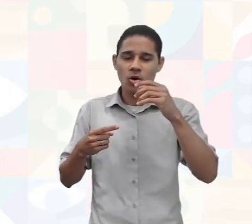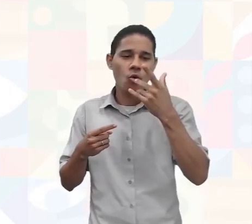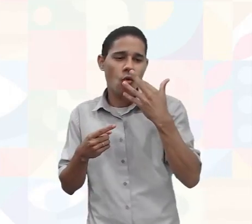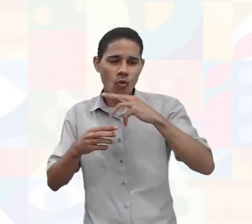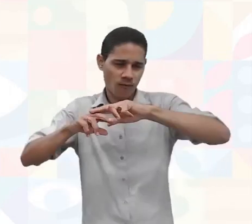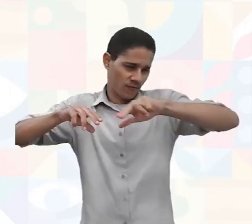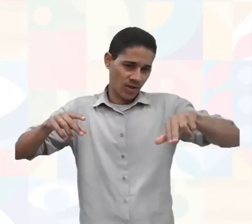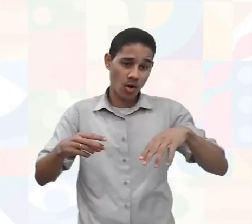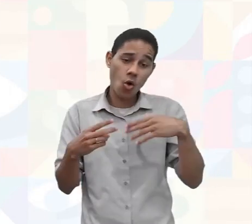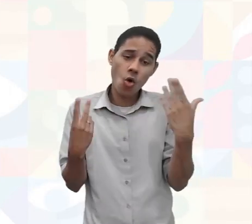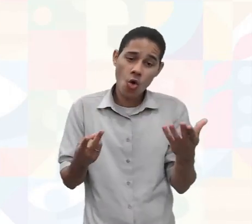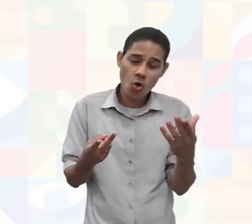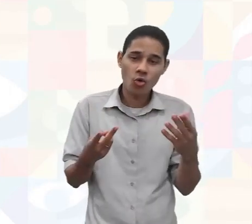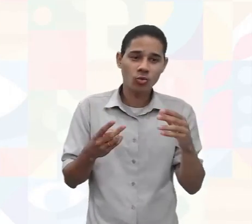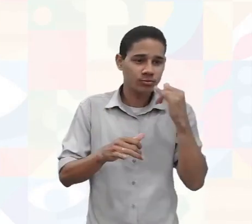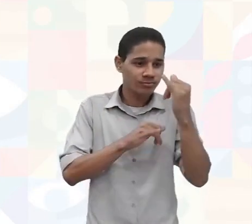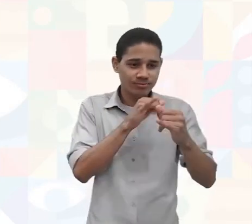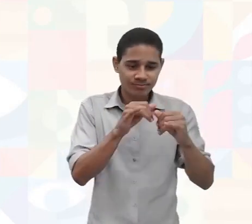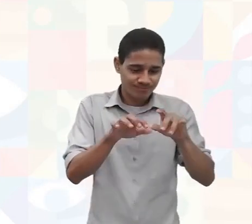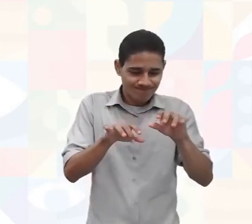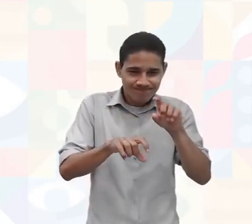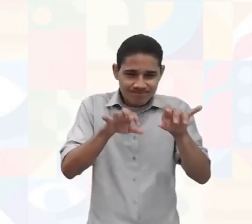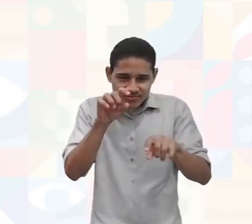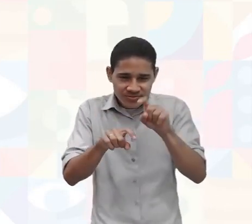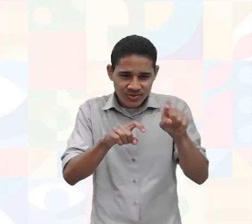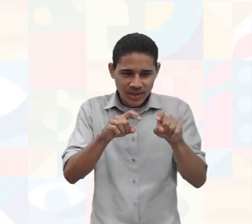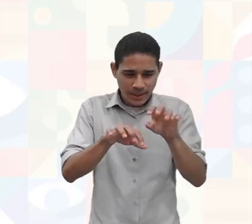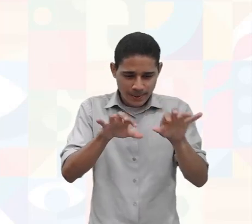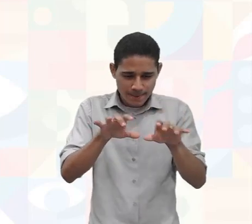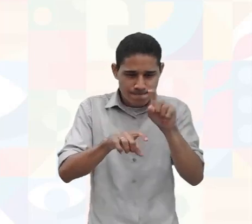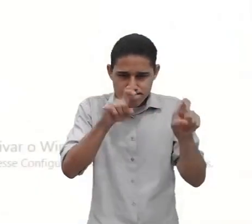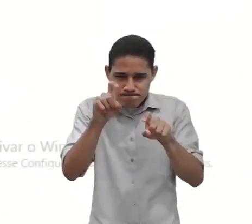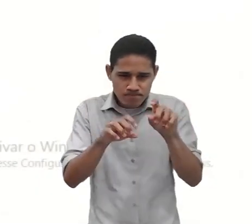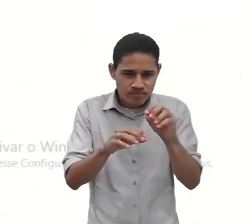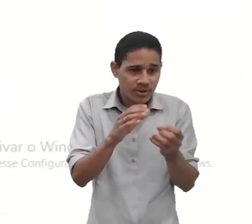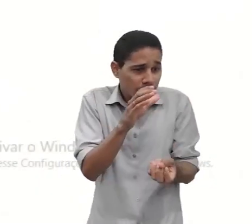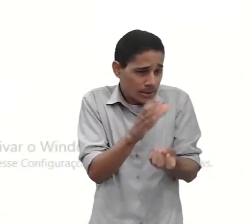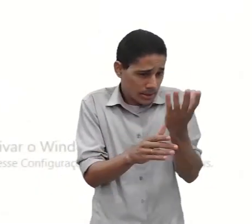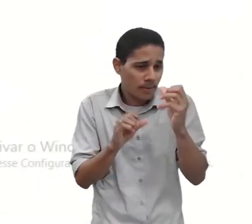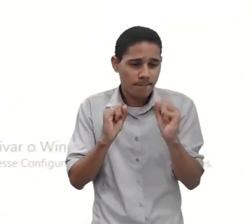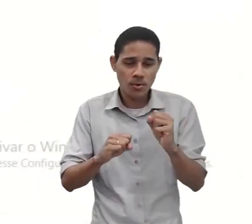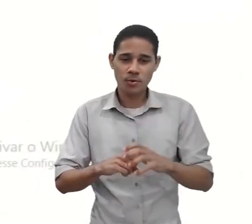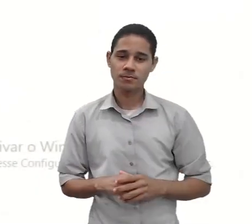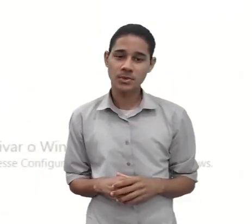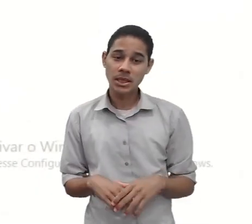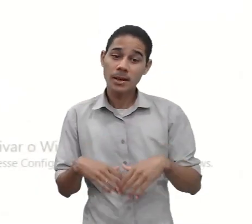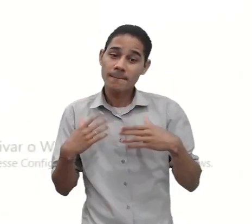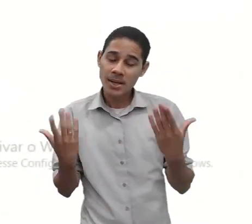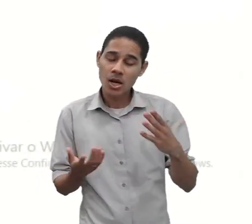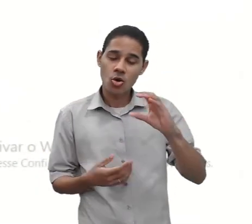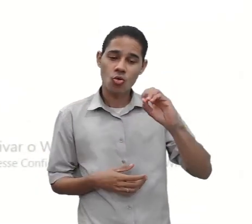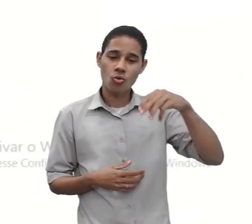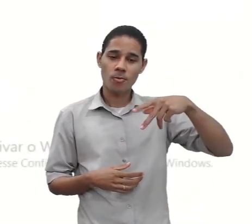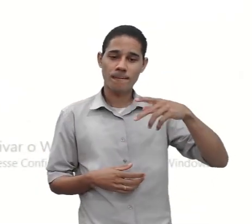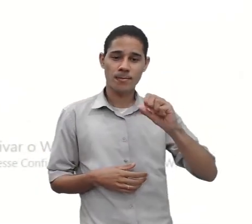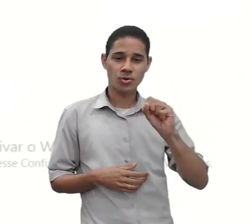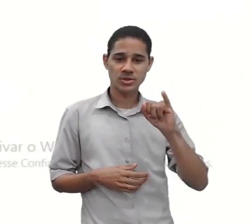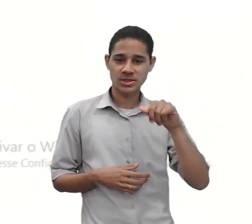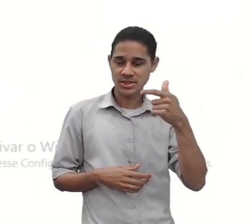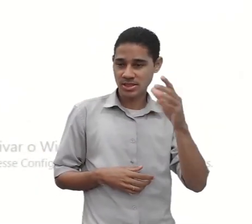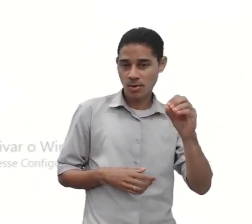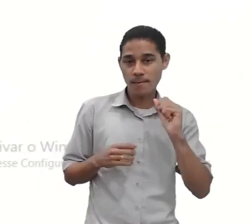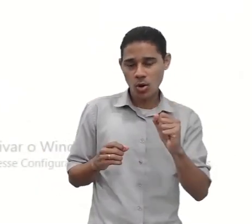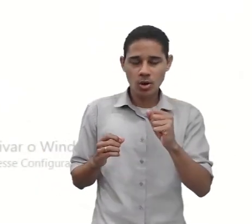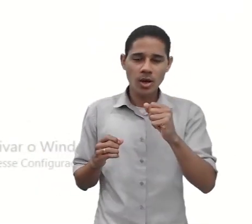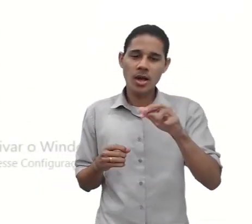as texturas simuladas digitalmente. Já quanto à composição, as texturas elas podem ser regular, quando tem continuidade de formas